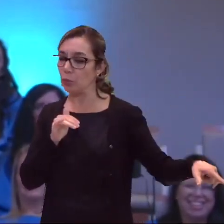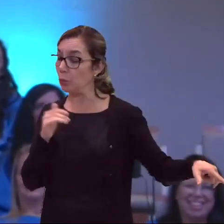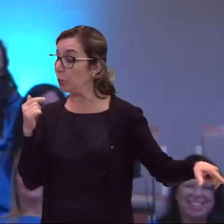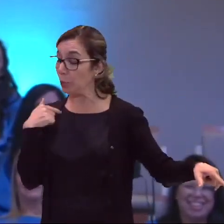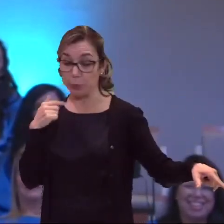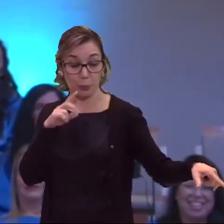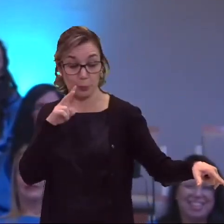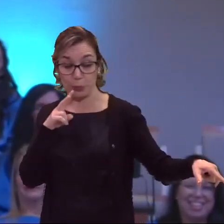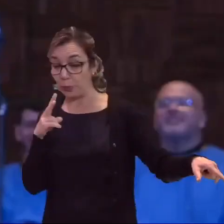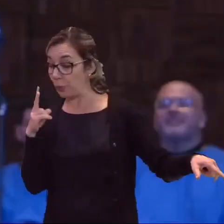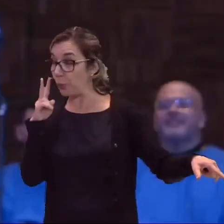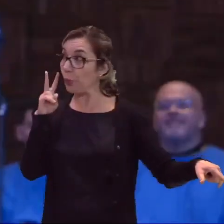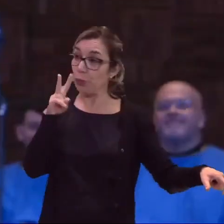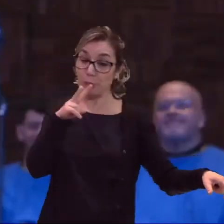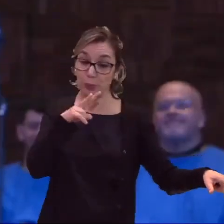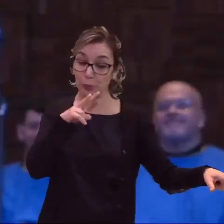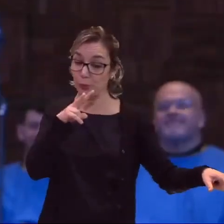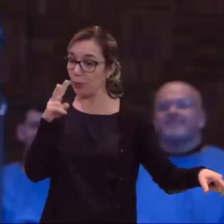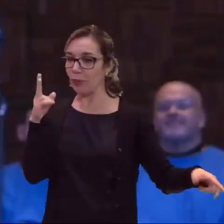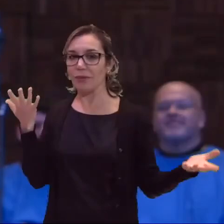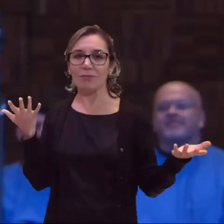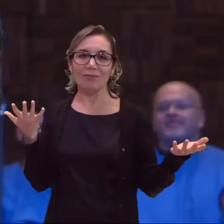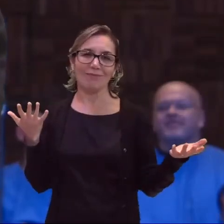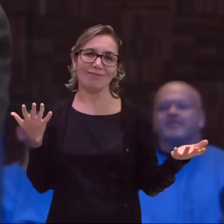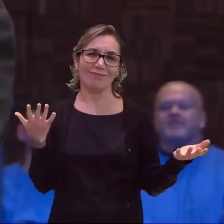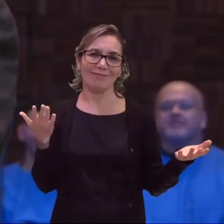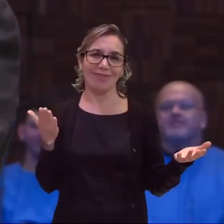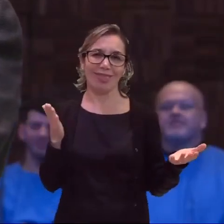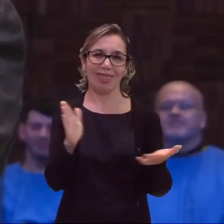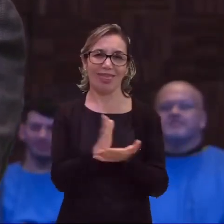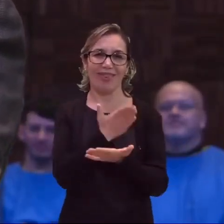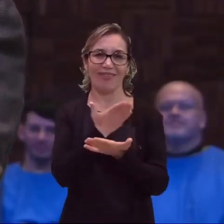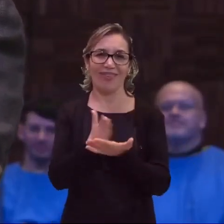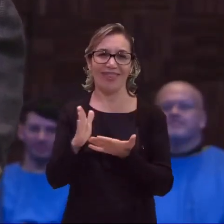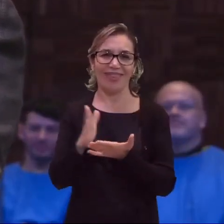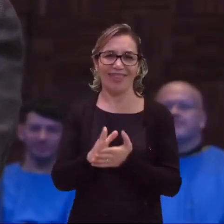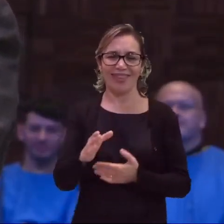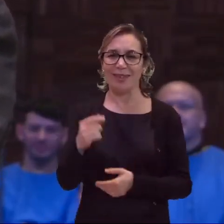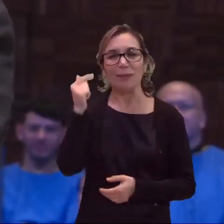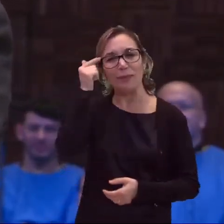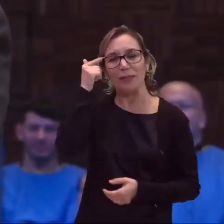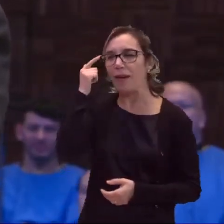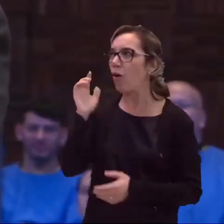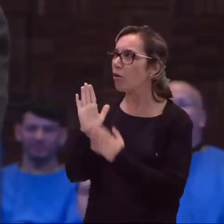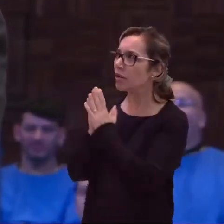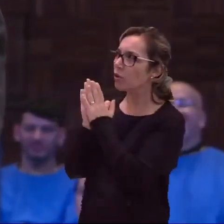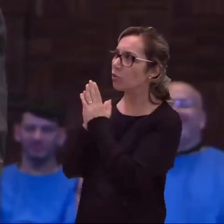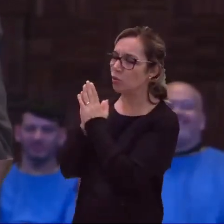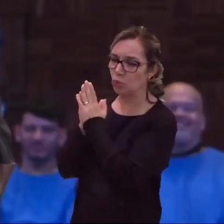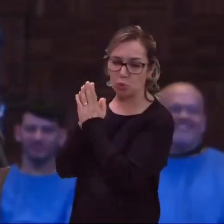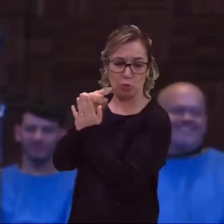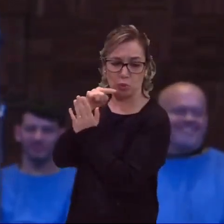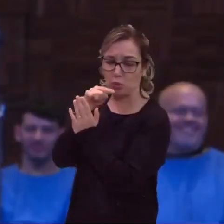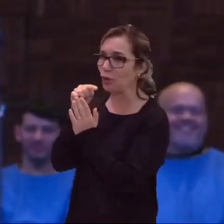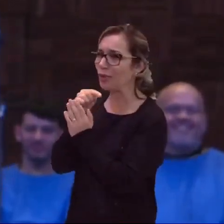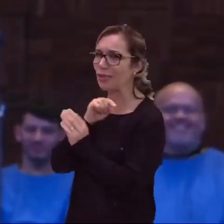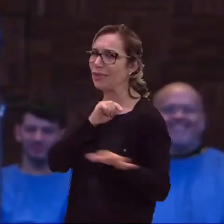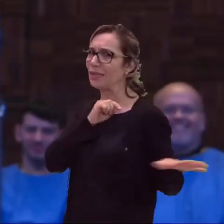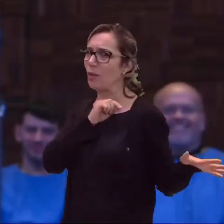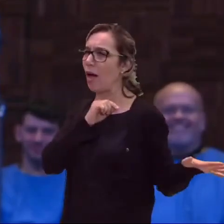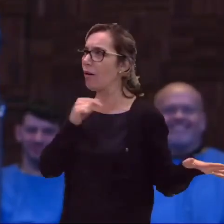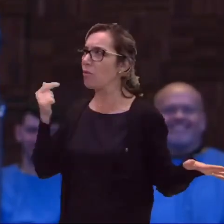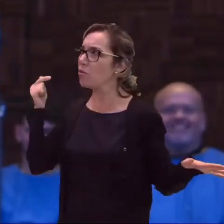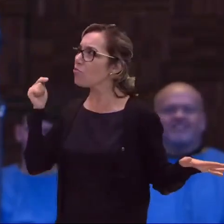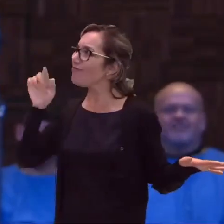na hora da oração E aí fica aquela tentação olho não Olho no Olho olha olha